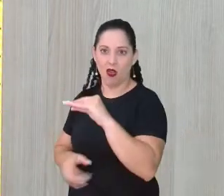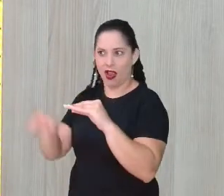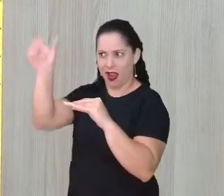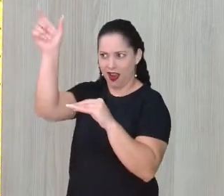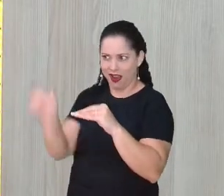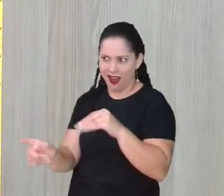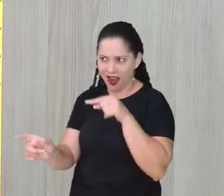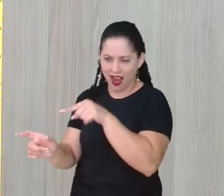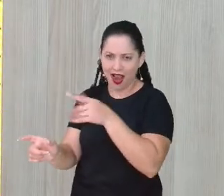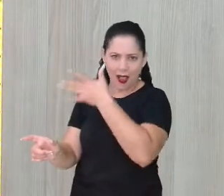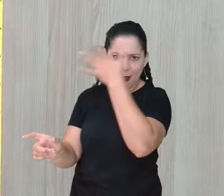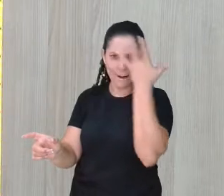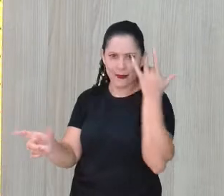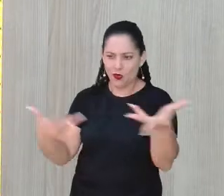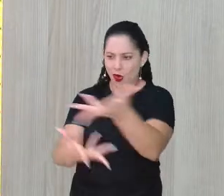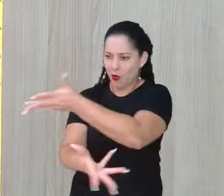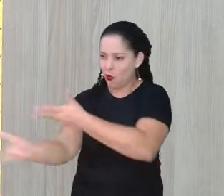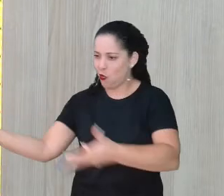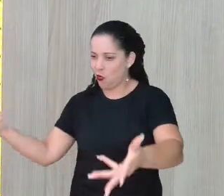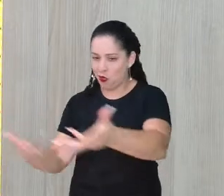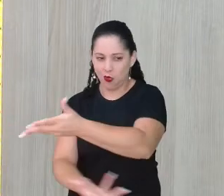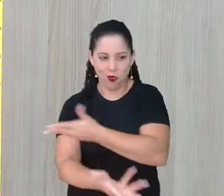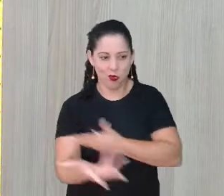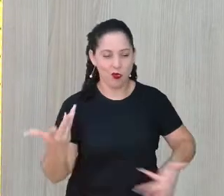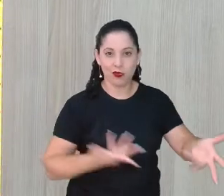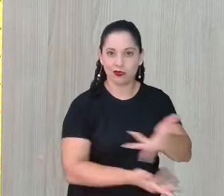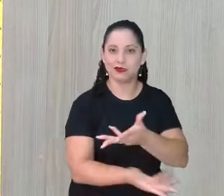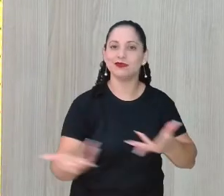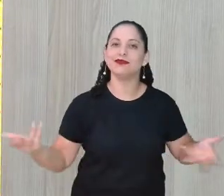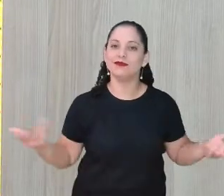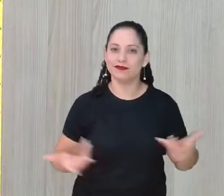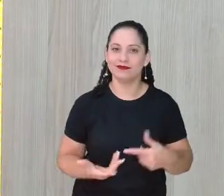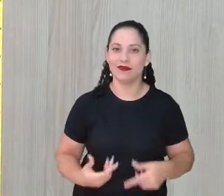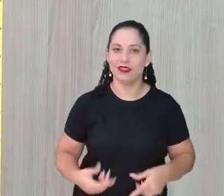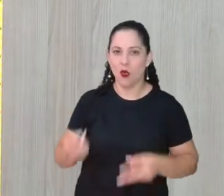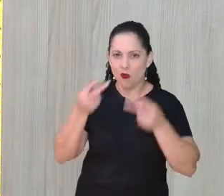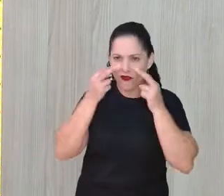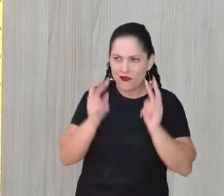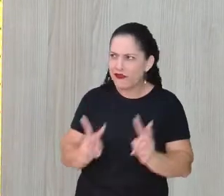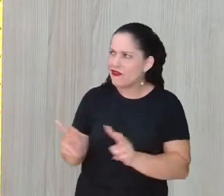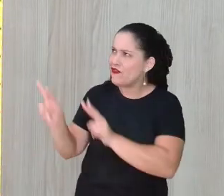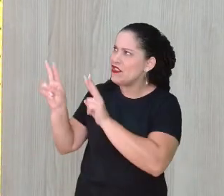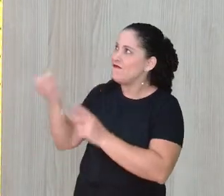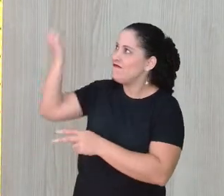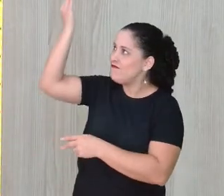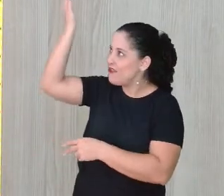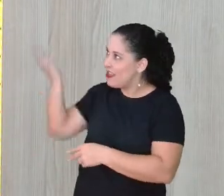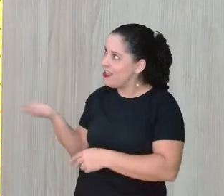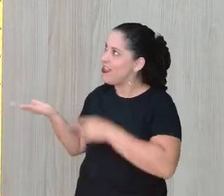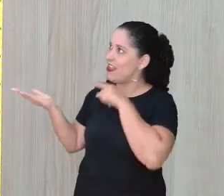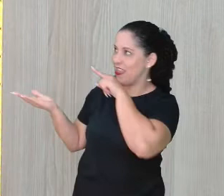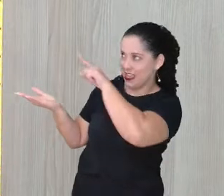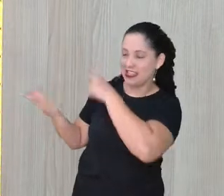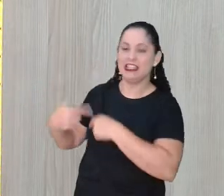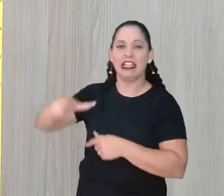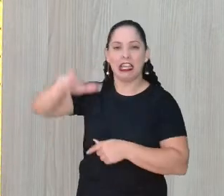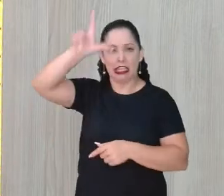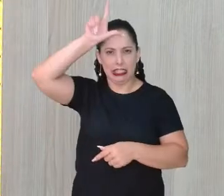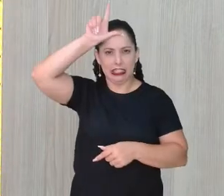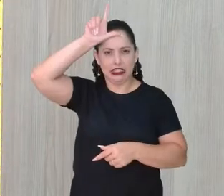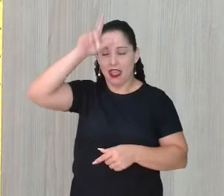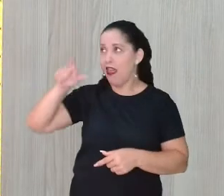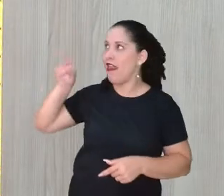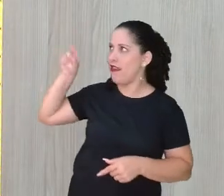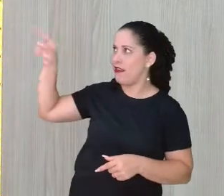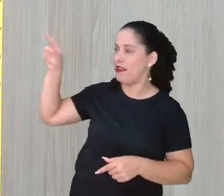chegada deles, né? Então, eles viram na figura do Napoleão esse representante. Camarada que era benquisto